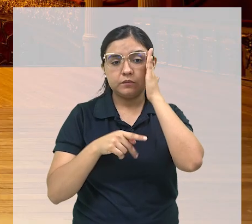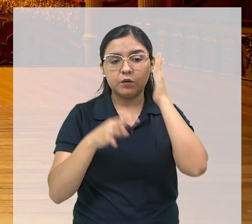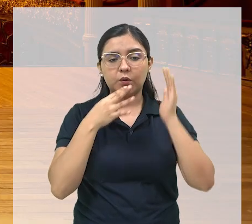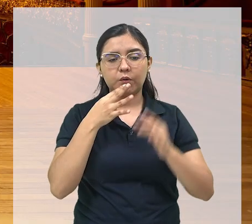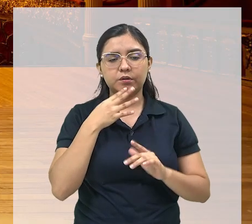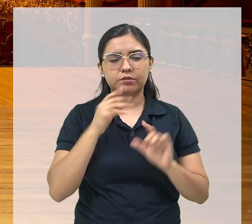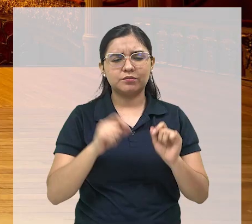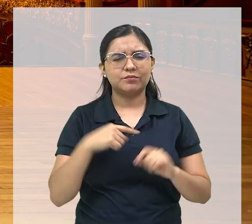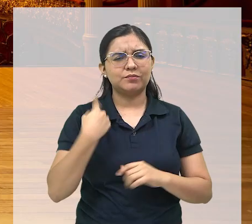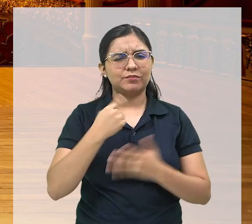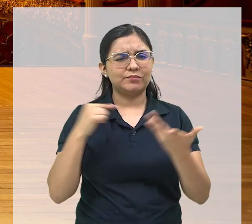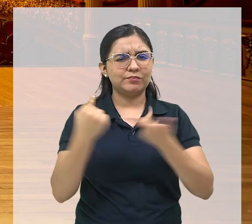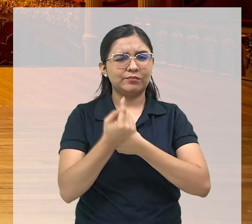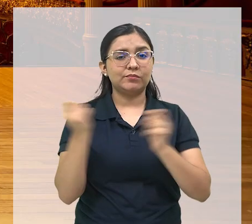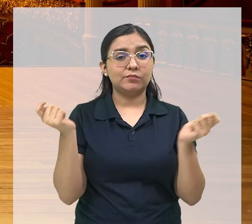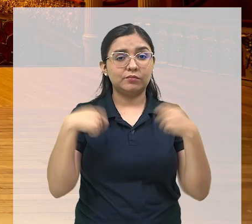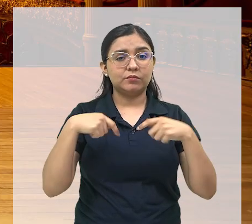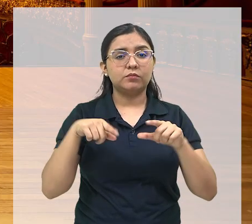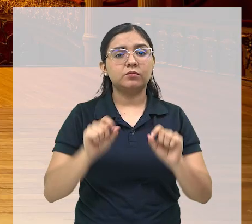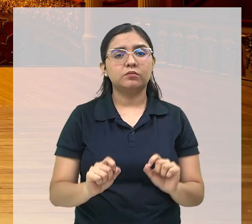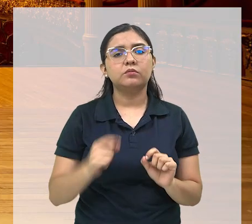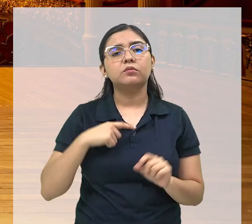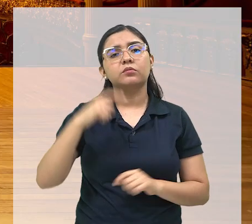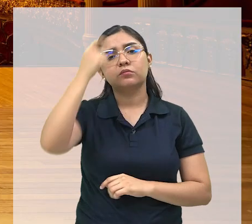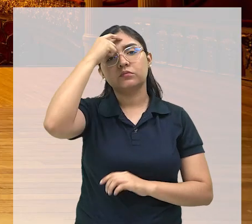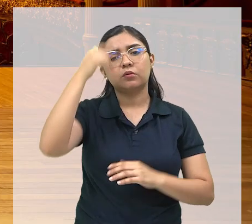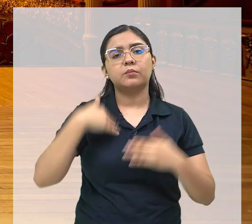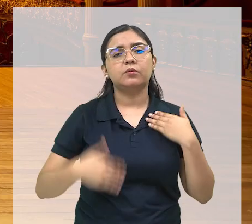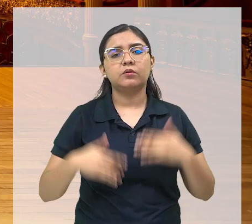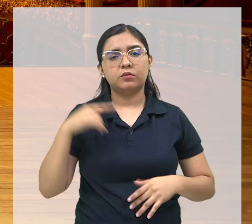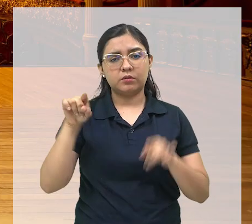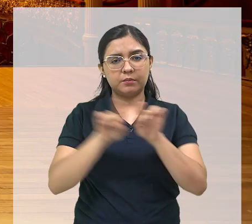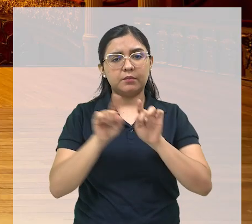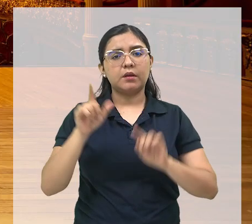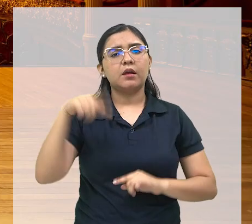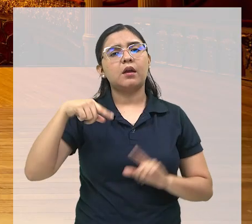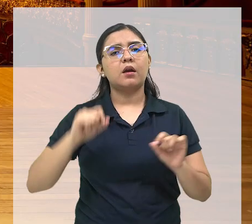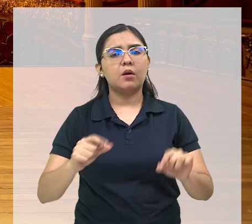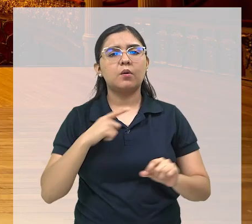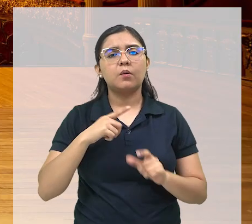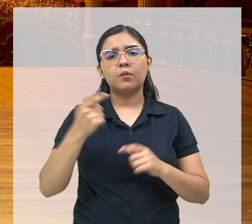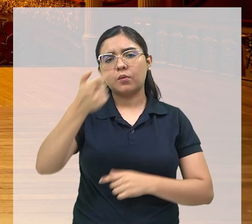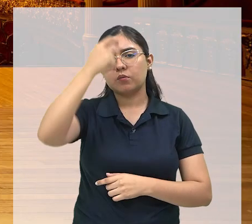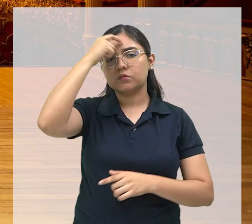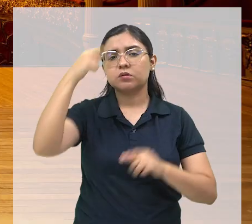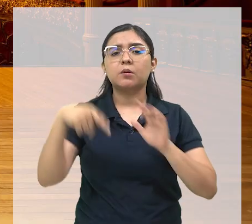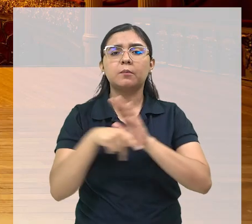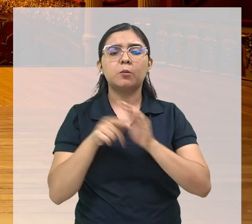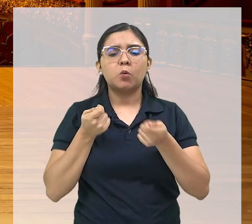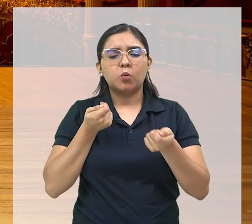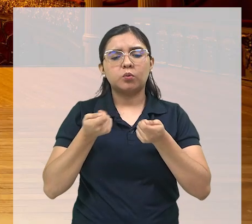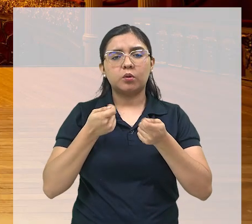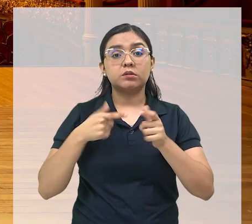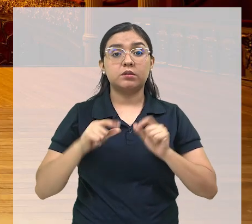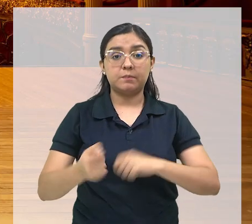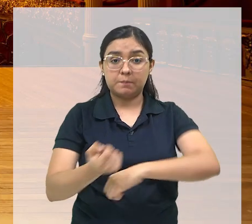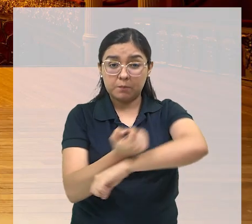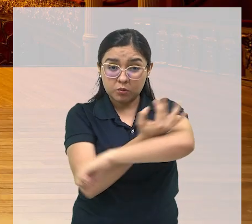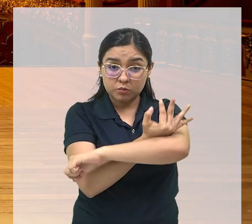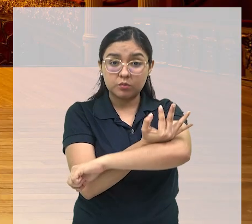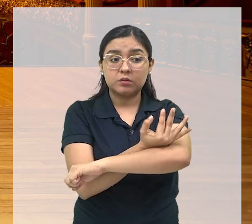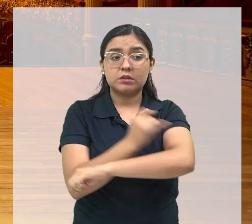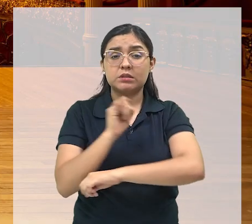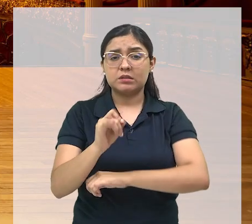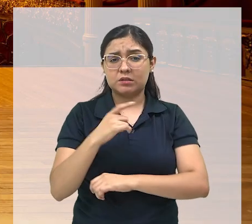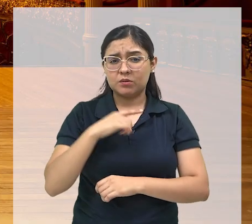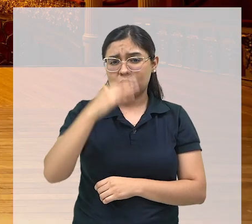nossas possibilidades. Sim, quando eu falo de consciência corporal, estou falando também da consciência das emoções. Porque quando